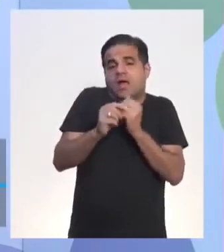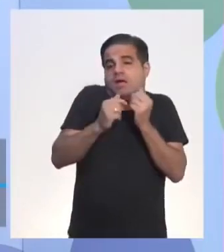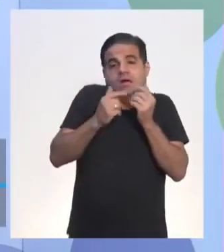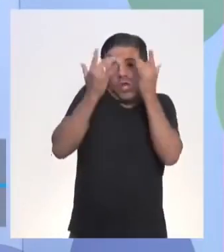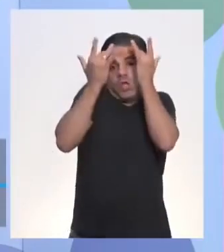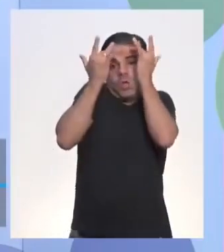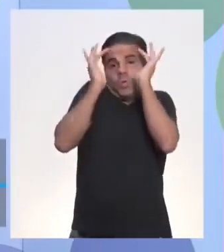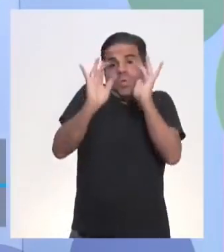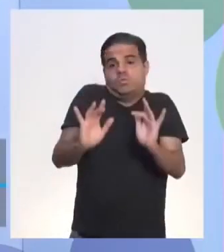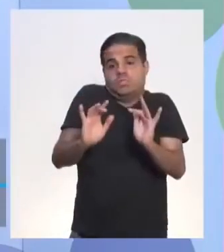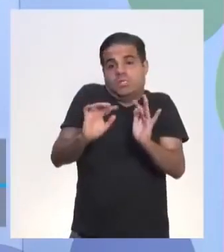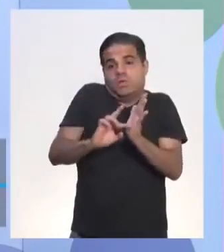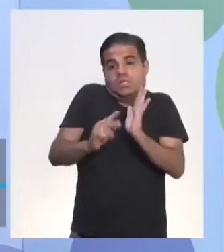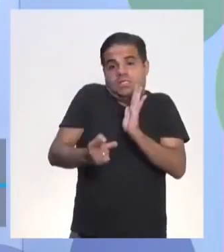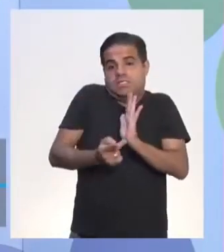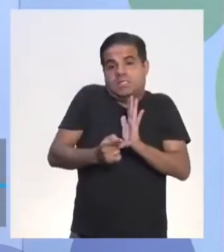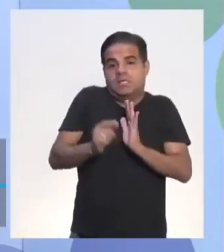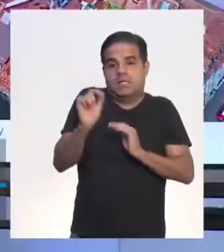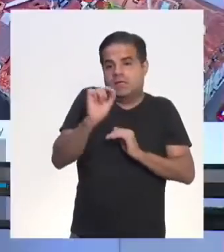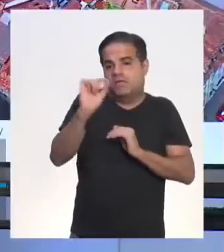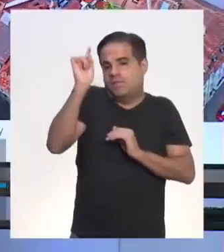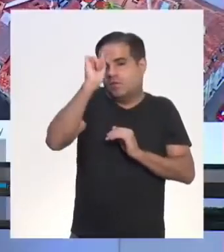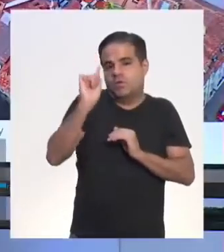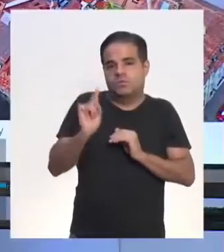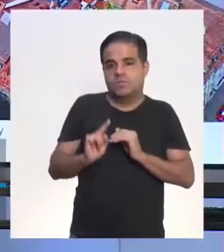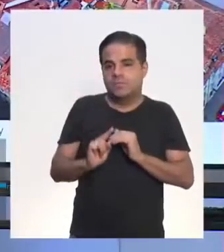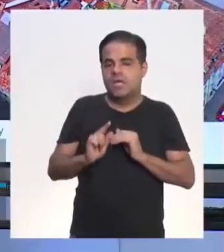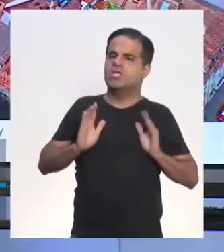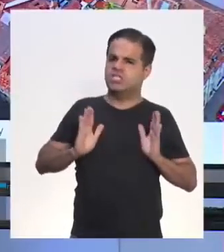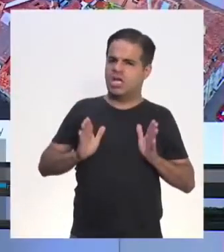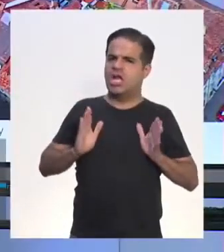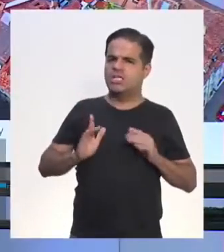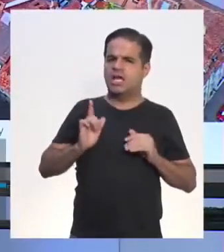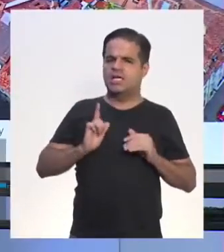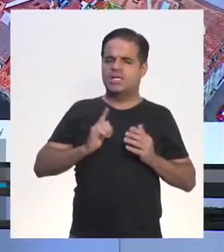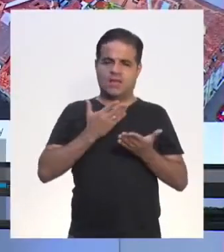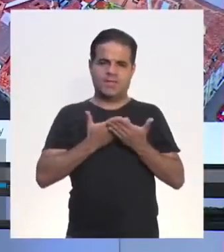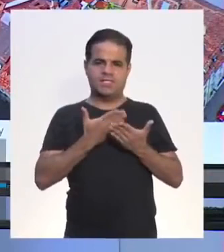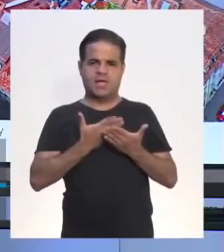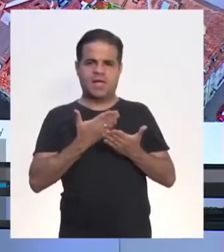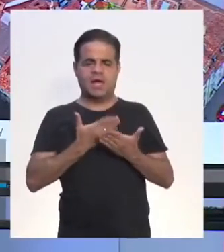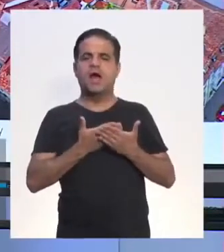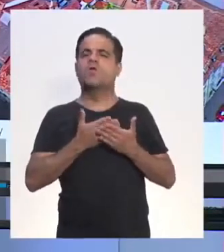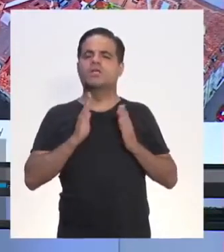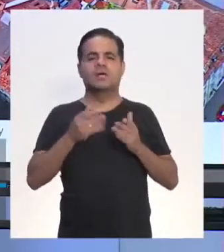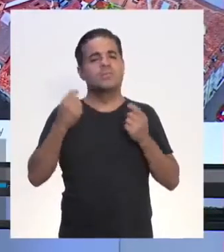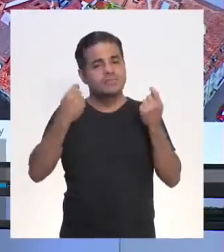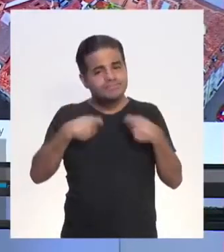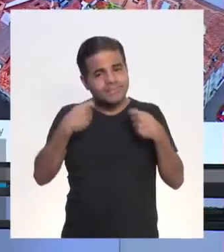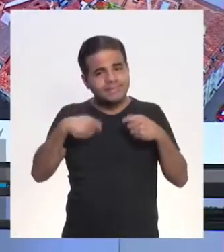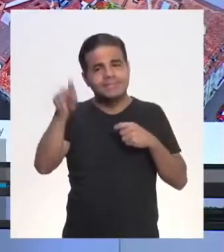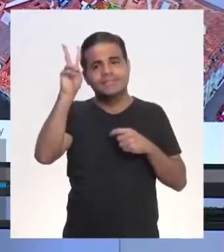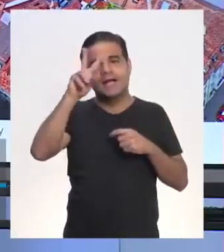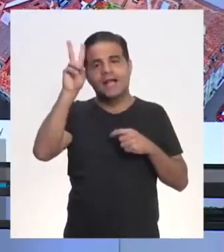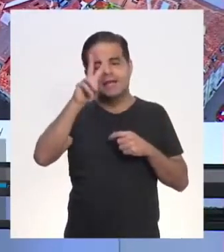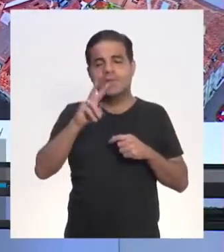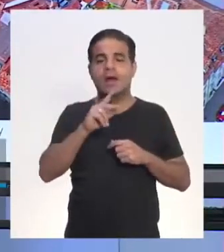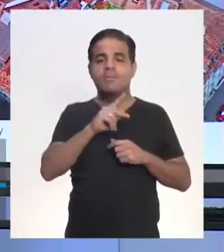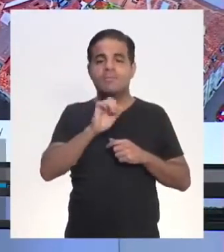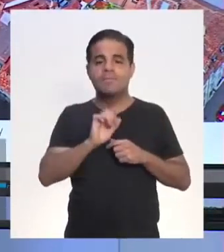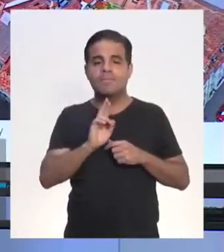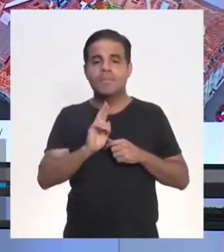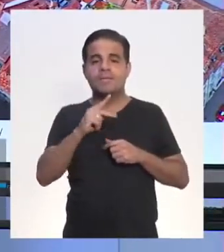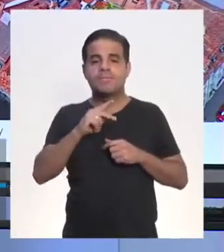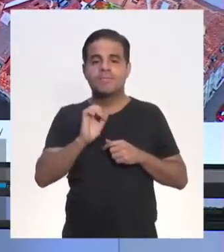que significa perpendicular. Já tiveram essa aula. Pois mas eu acho que vai precisar lembrar. A perpendicularidade, qual